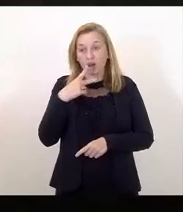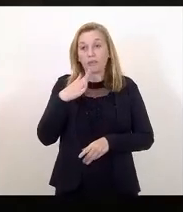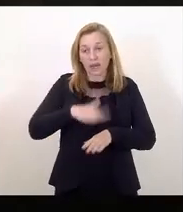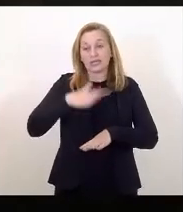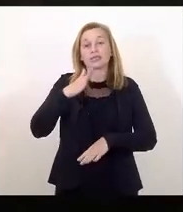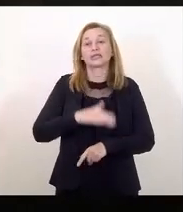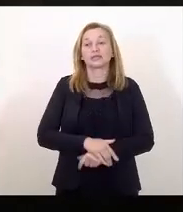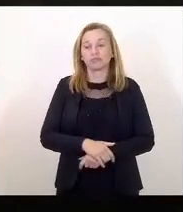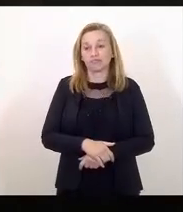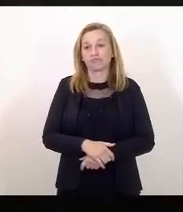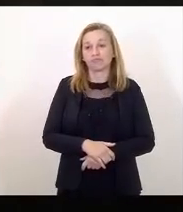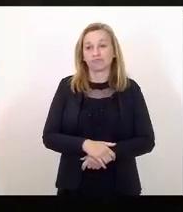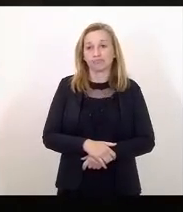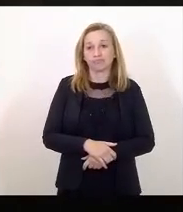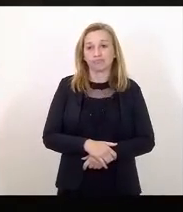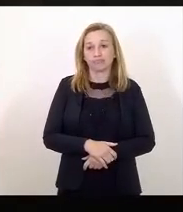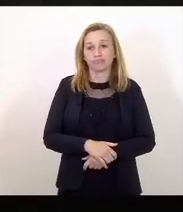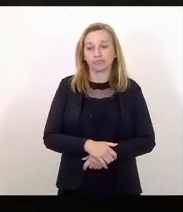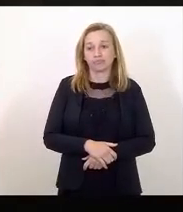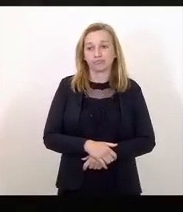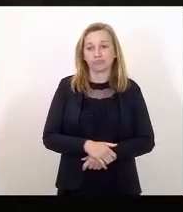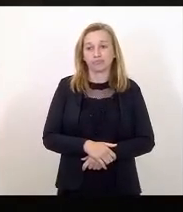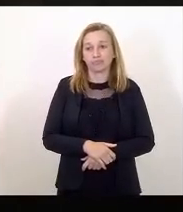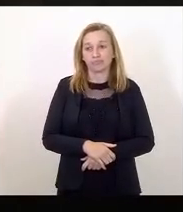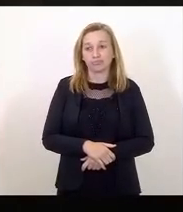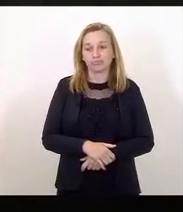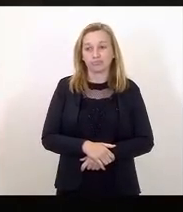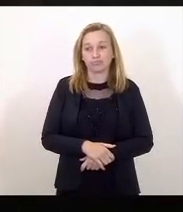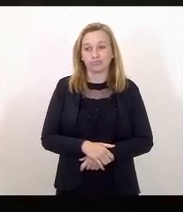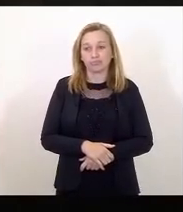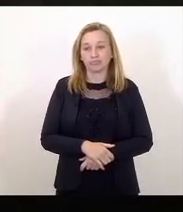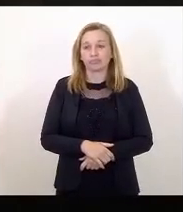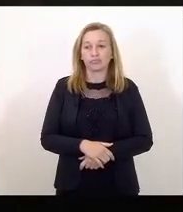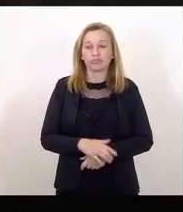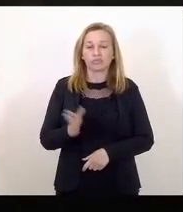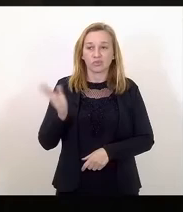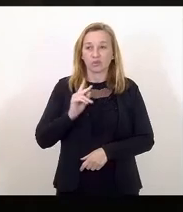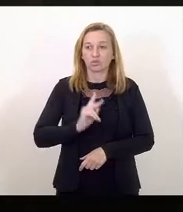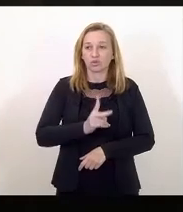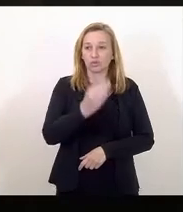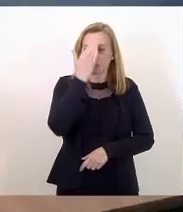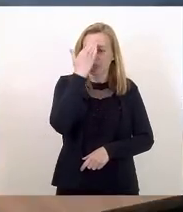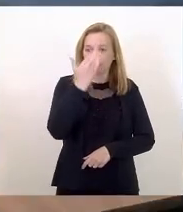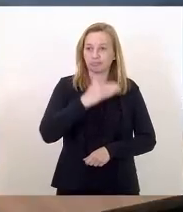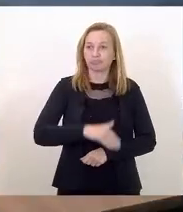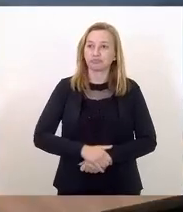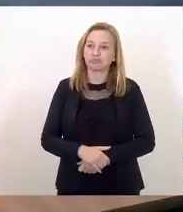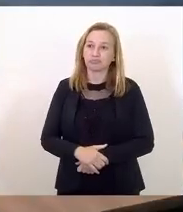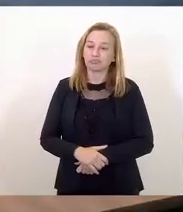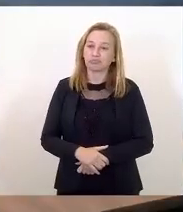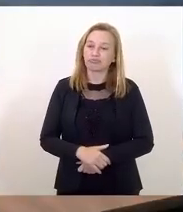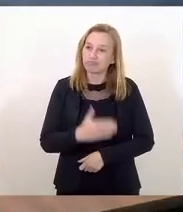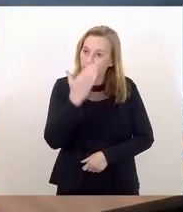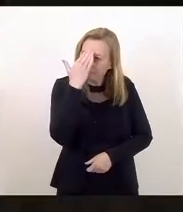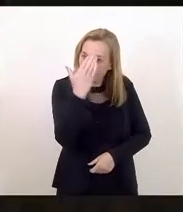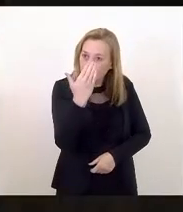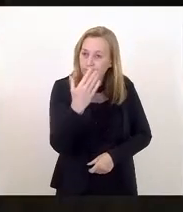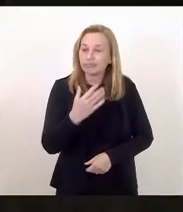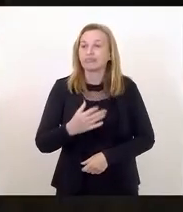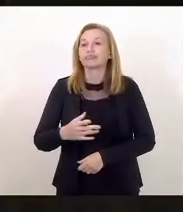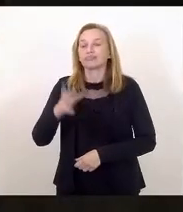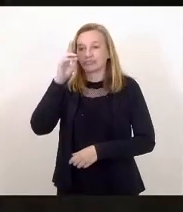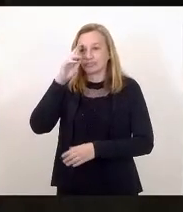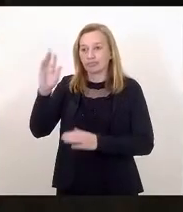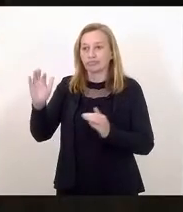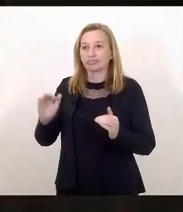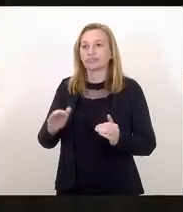vou continuar exatamente nesta toada e vamos que vamos. Muito obrigado. Agradeço a vossa excelência pelo